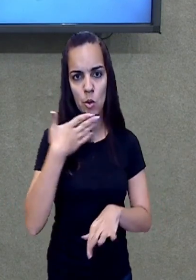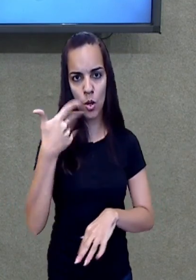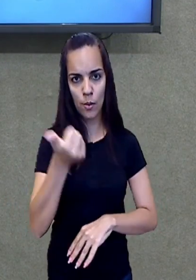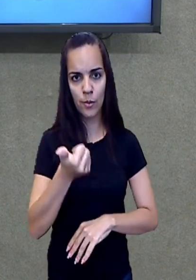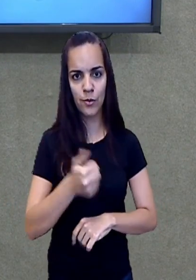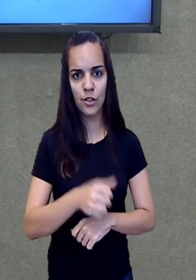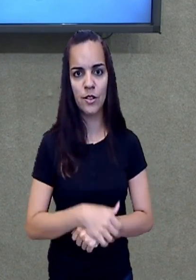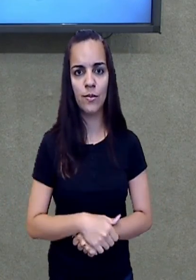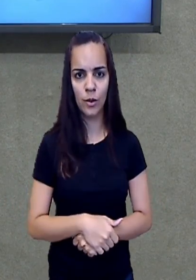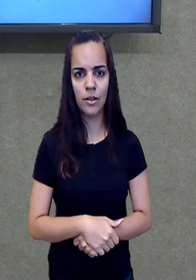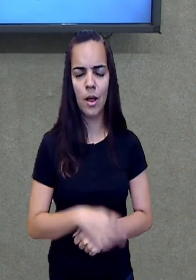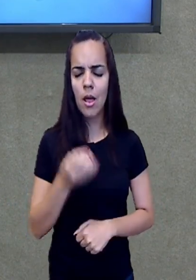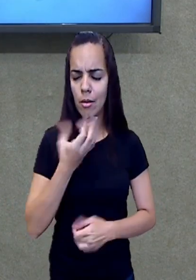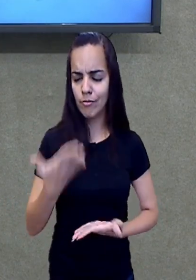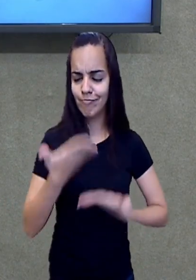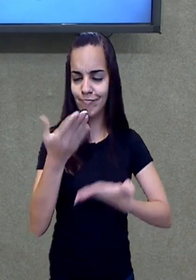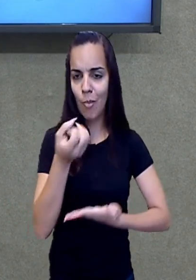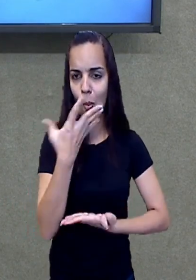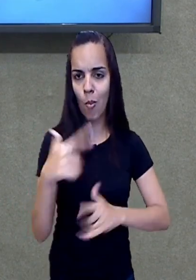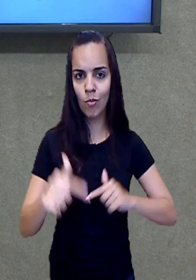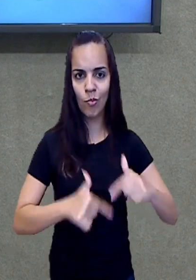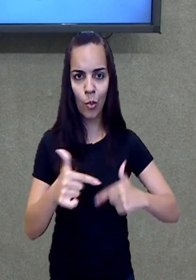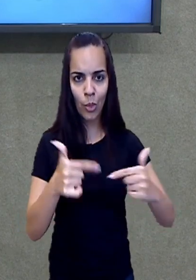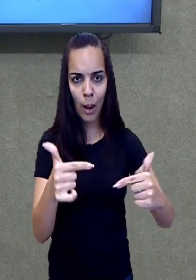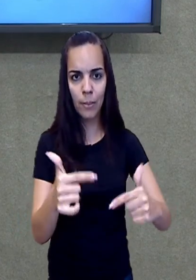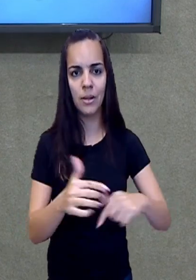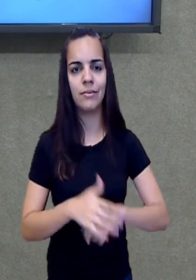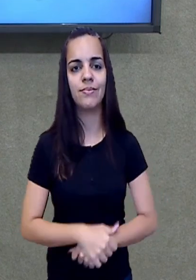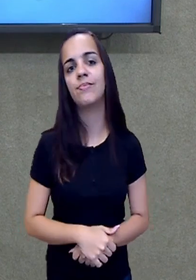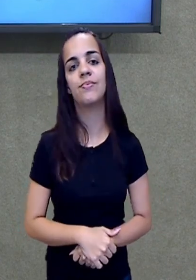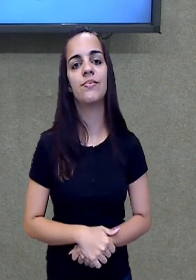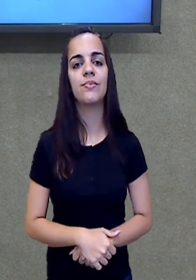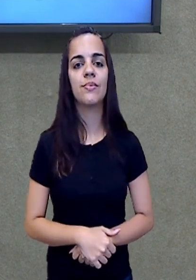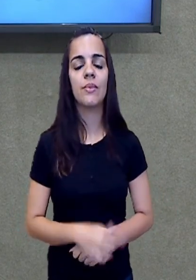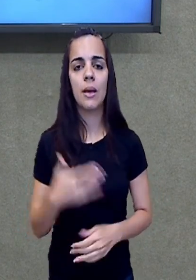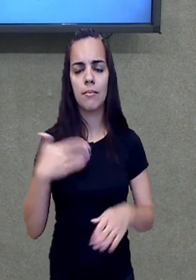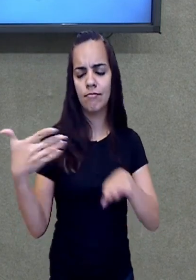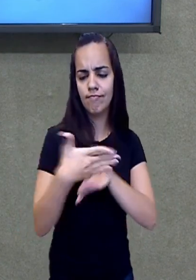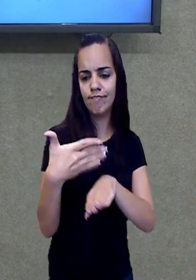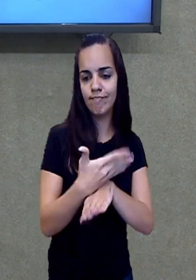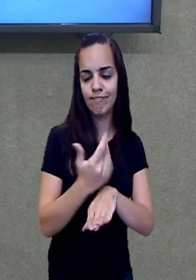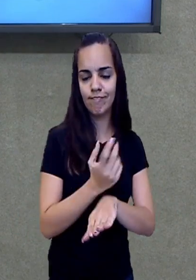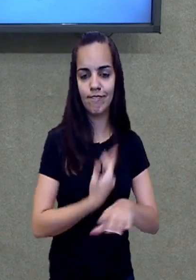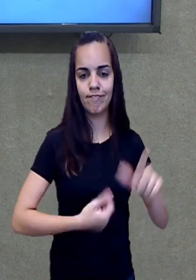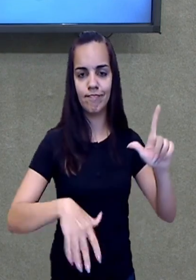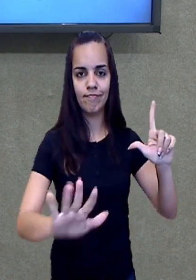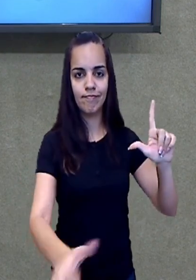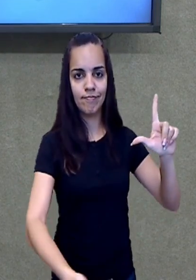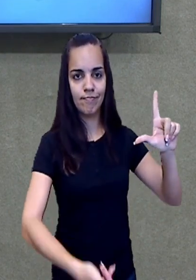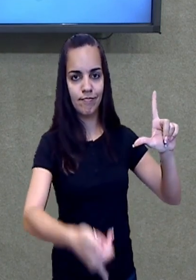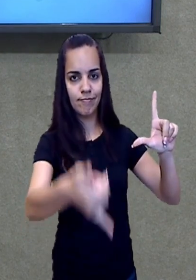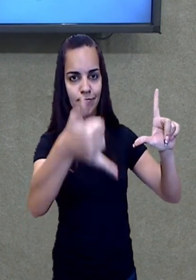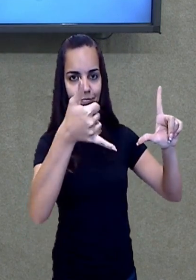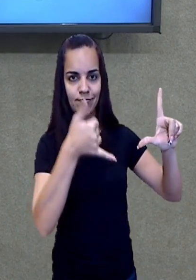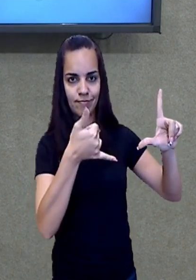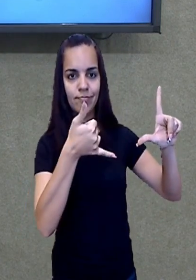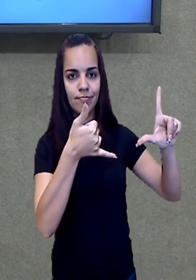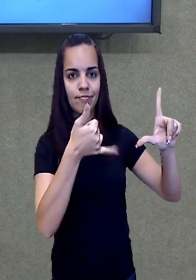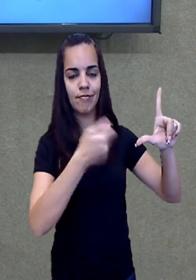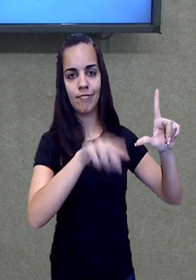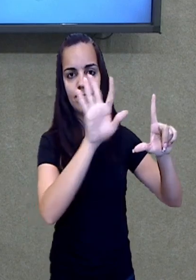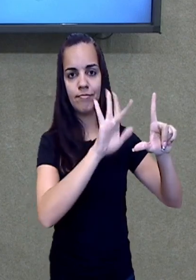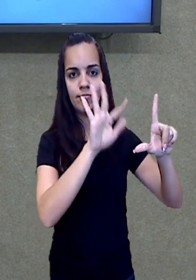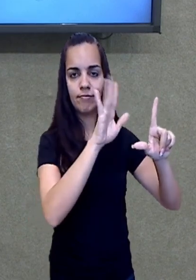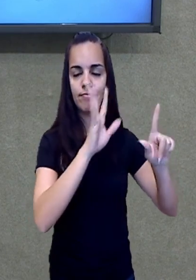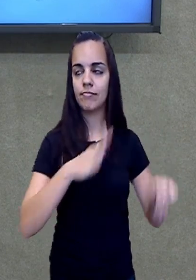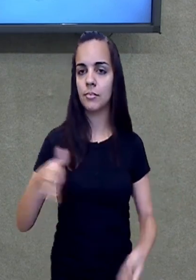eu desejo a todos vocês um bom trabalho, e para acessar as nossas atividades na plataforma SMED-GV, aponte a câmera do seu